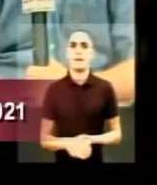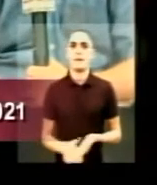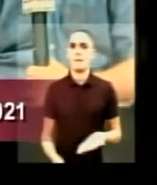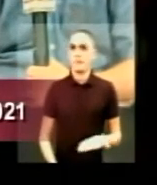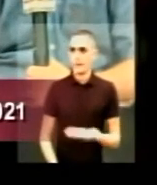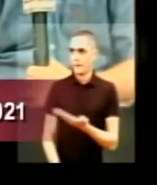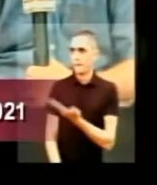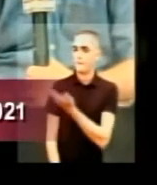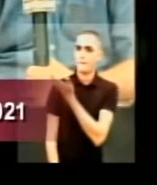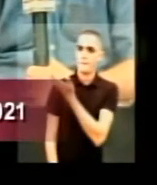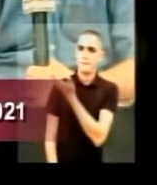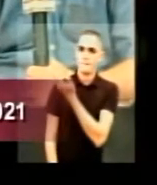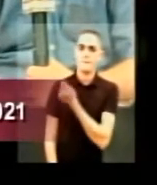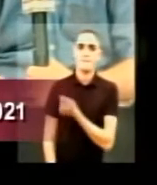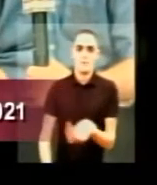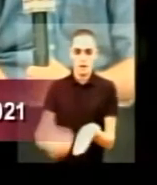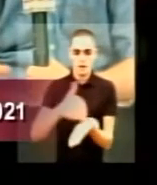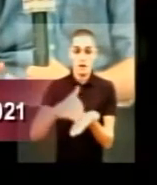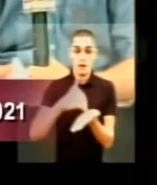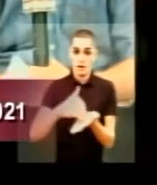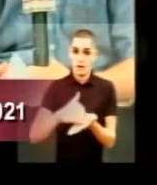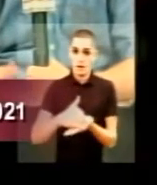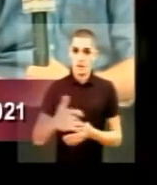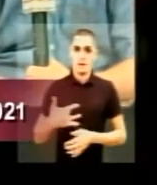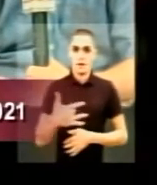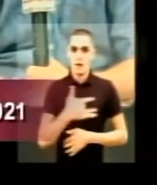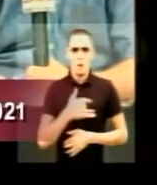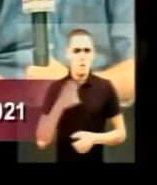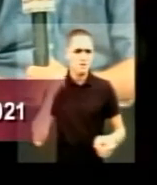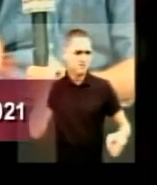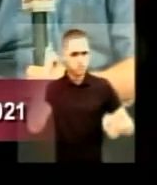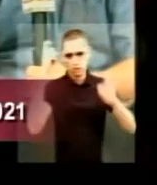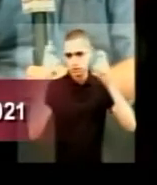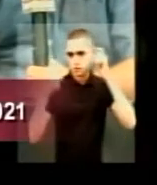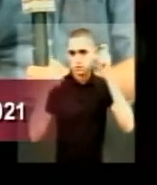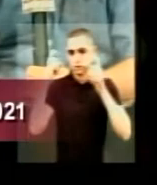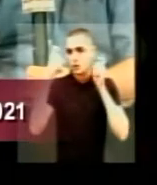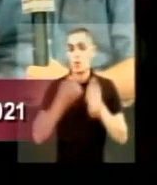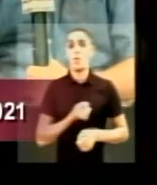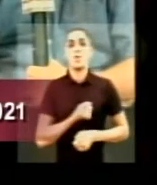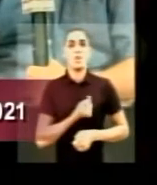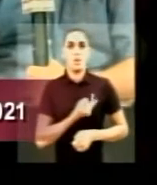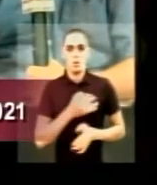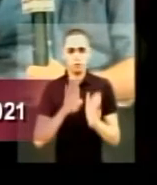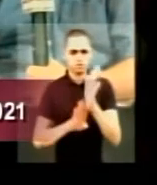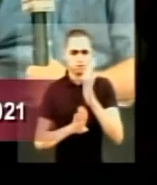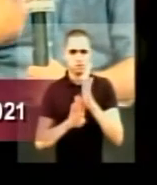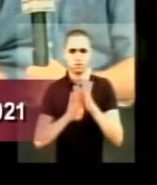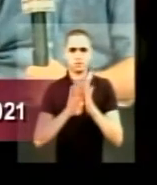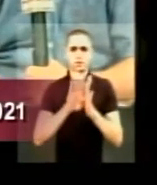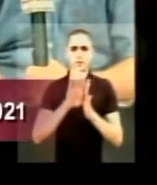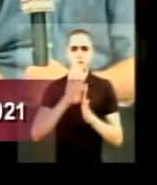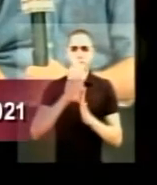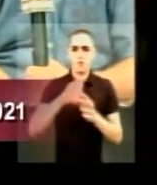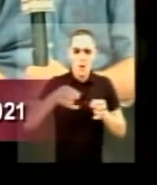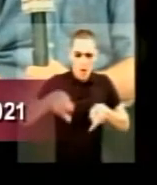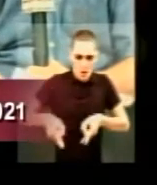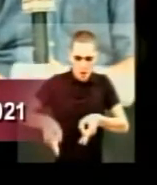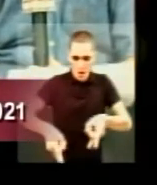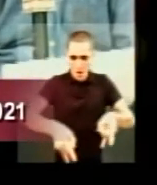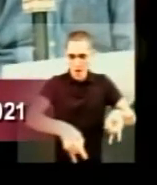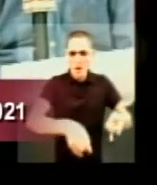A Secretaria de Saúde, então, preocupada com esses índices, essas taxas de